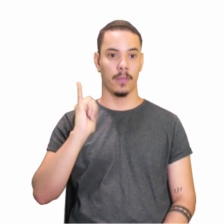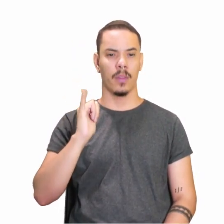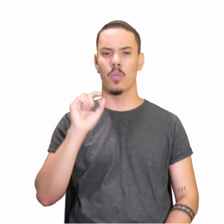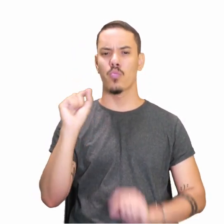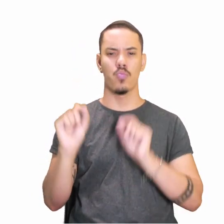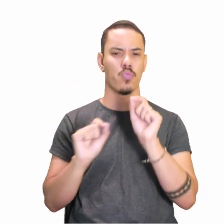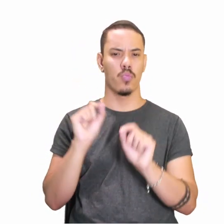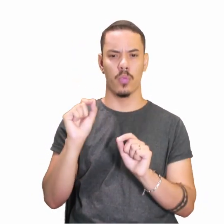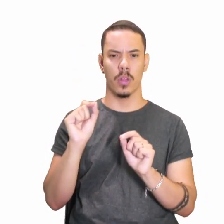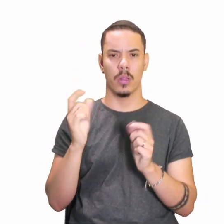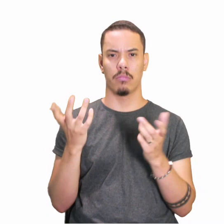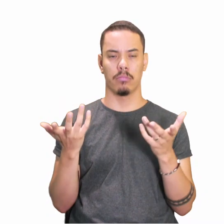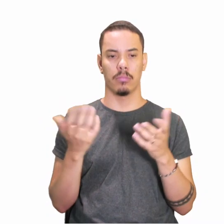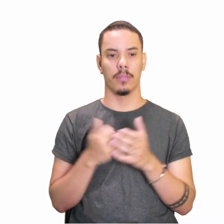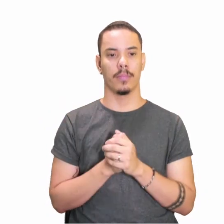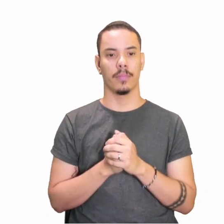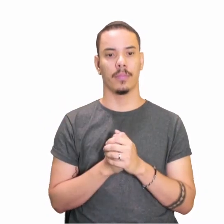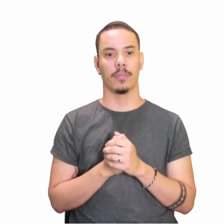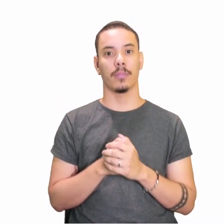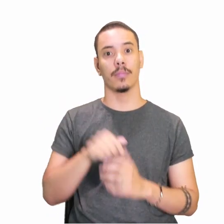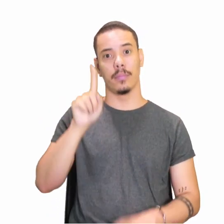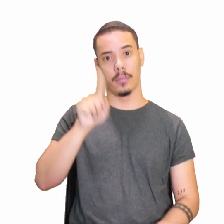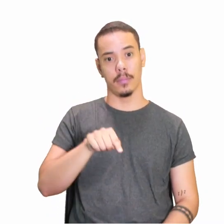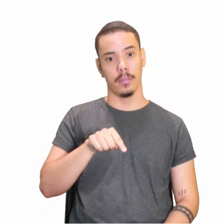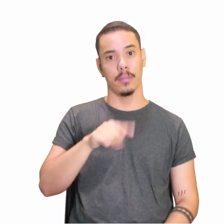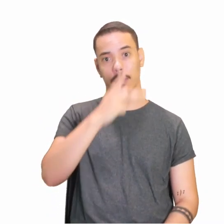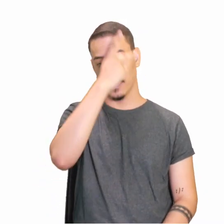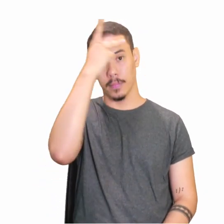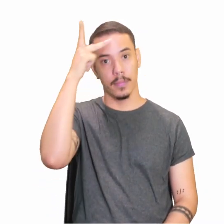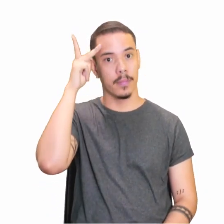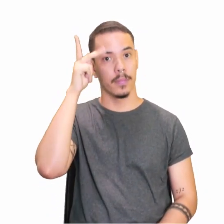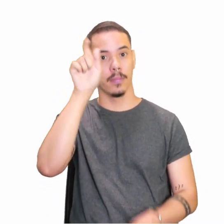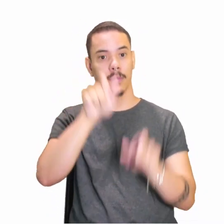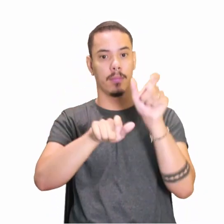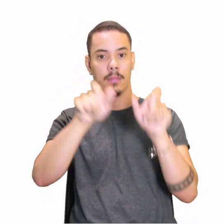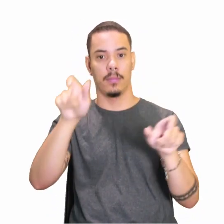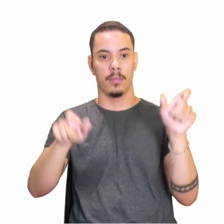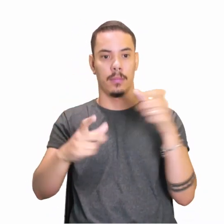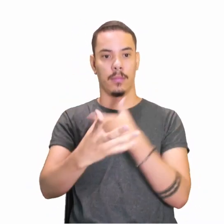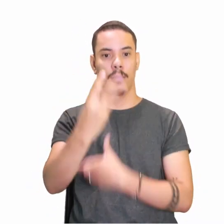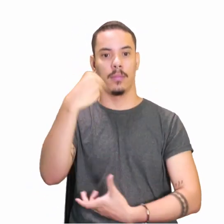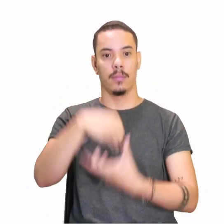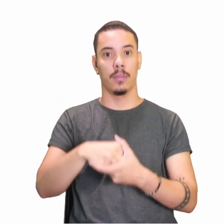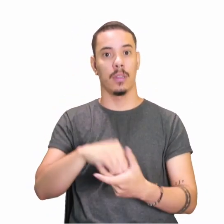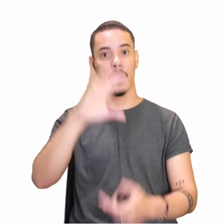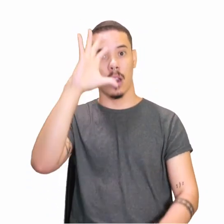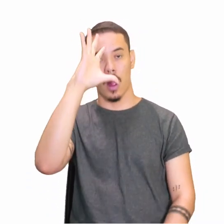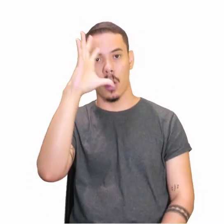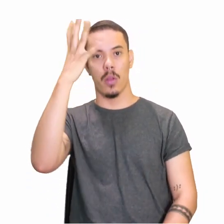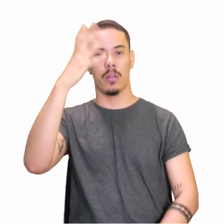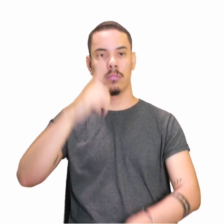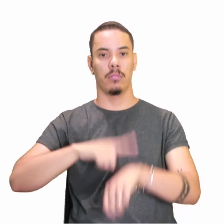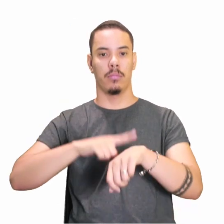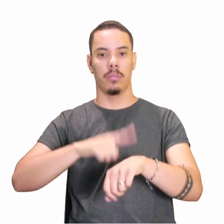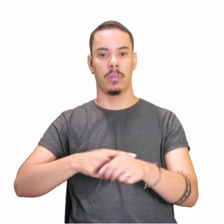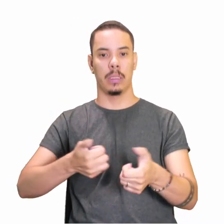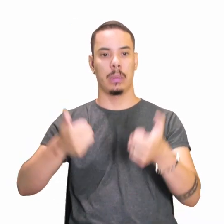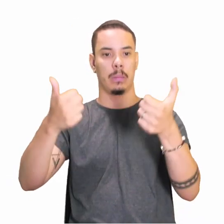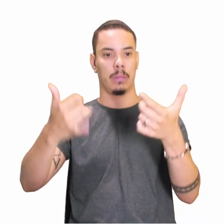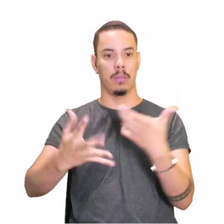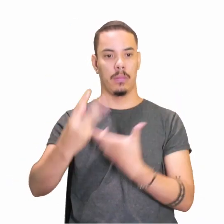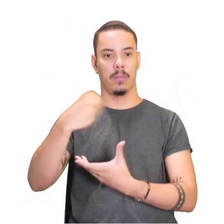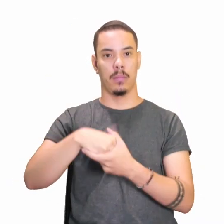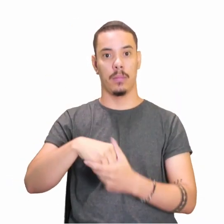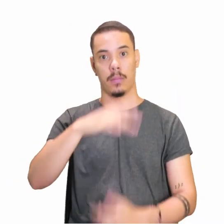O que é? São os indivíduos que participaram do acontecimento que estão sendo citados pelo